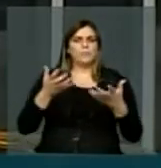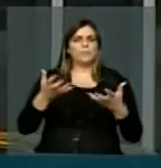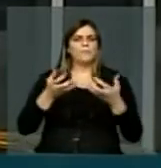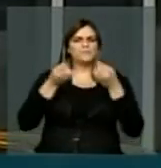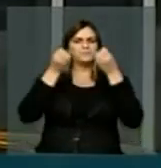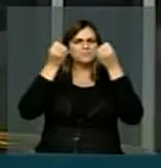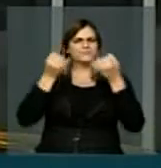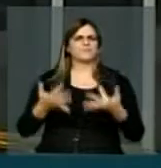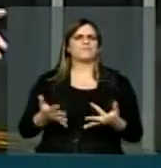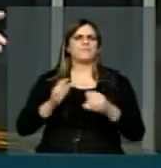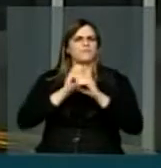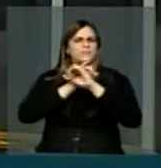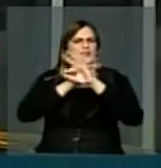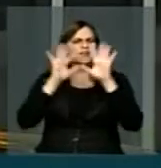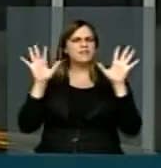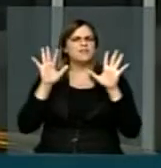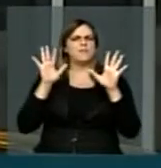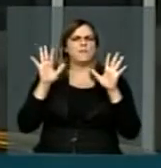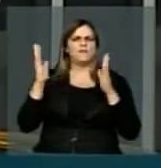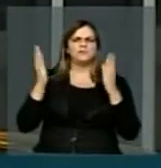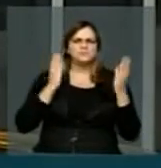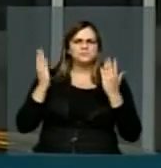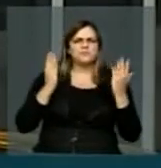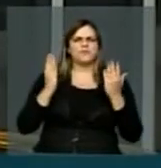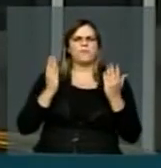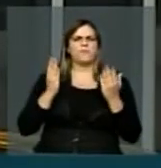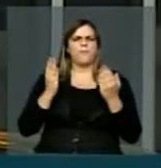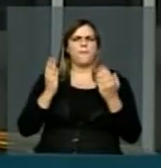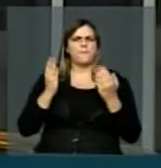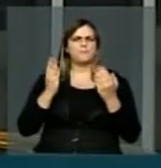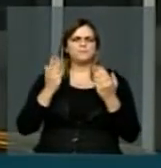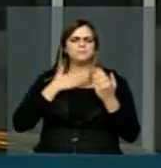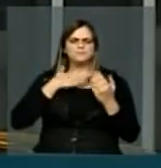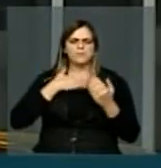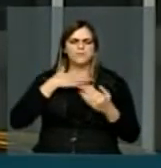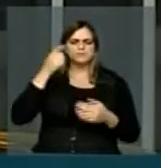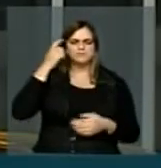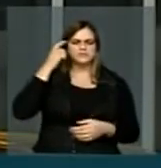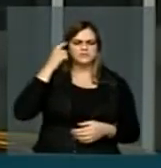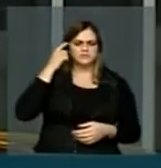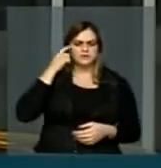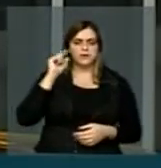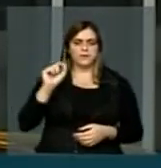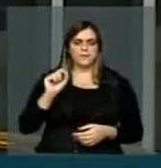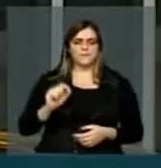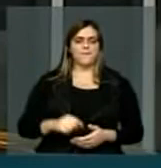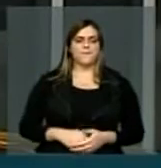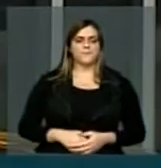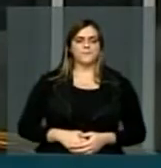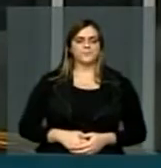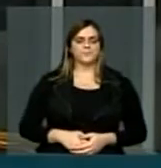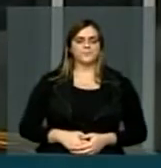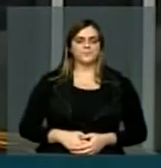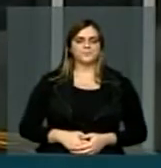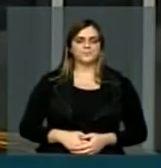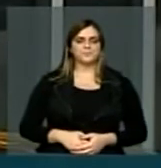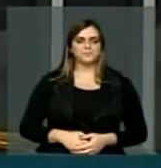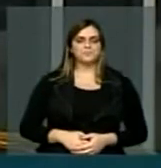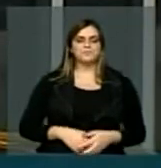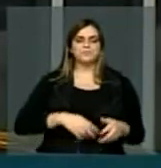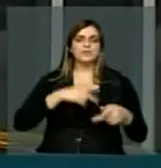materializar, para apresentar, para concretizar minha linha de raciocínio, quero apenas